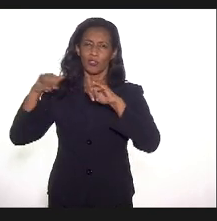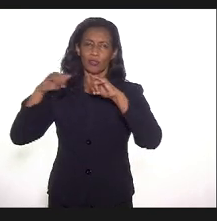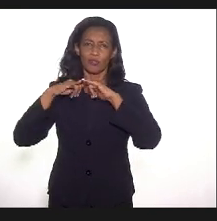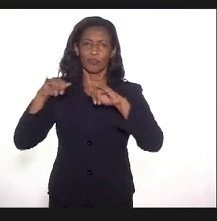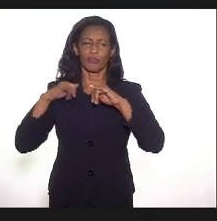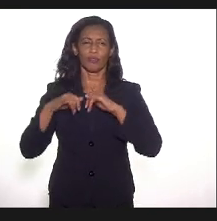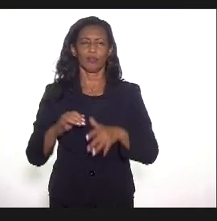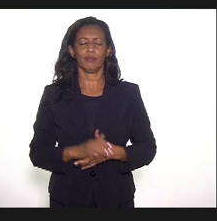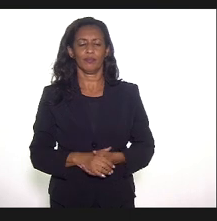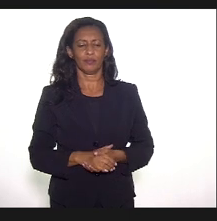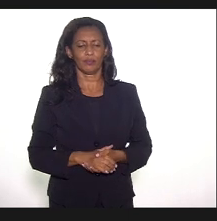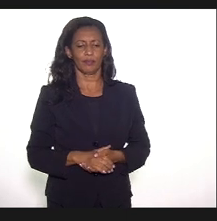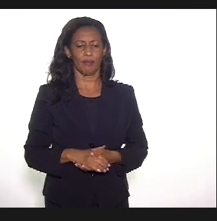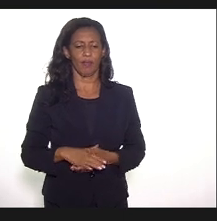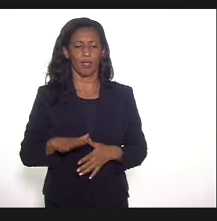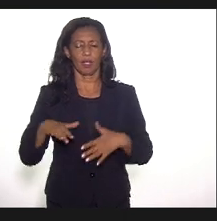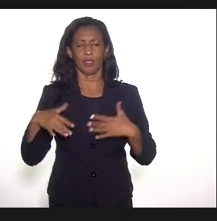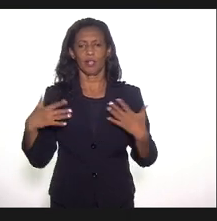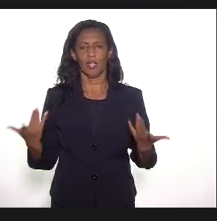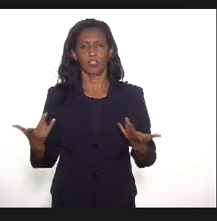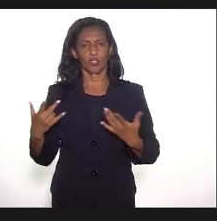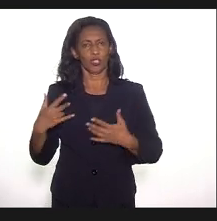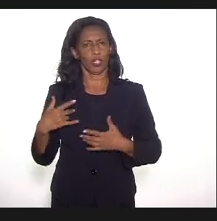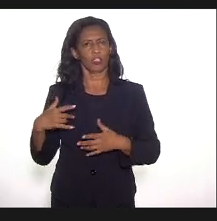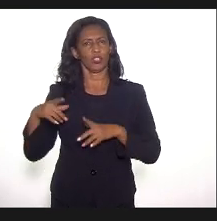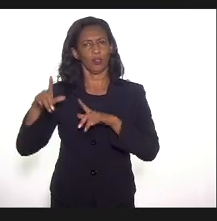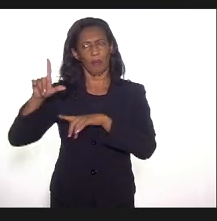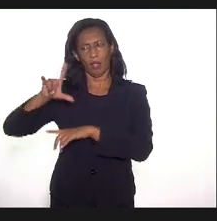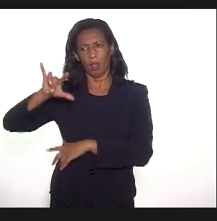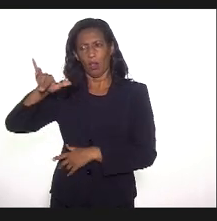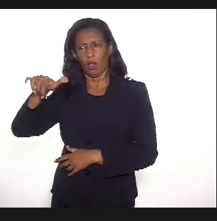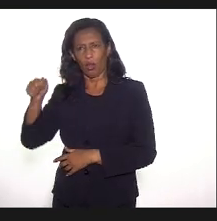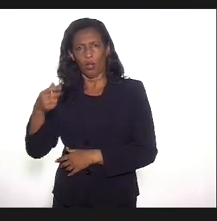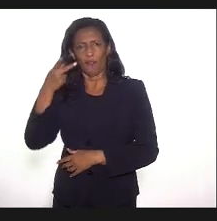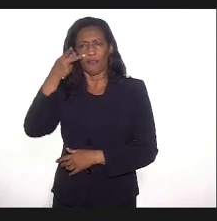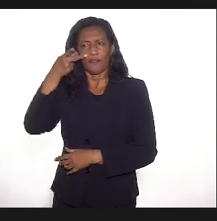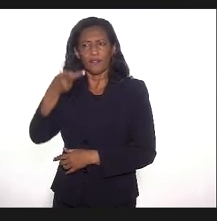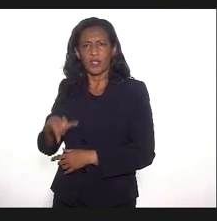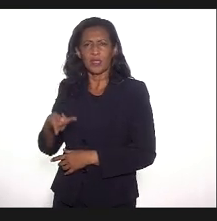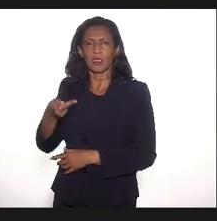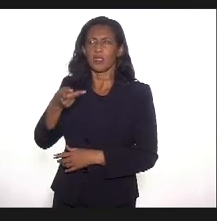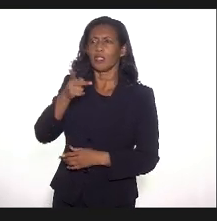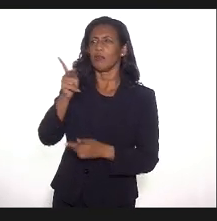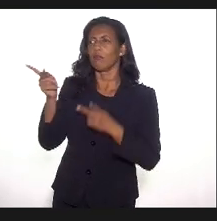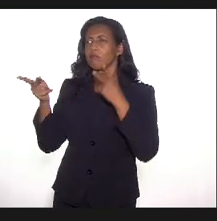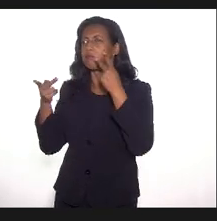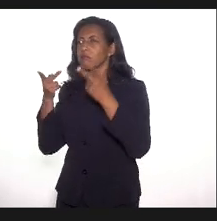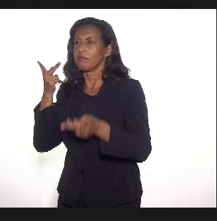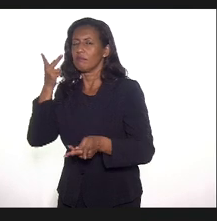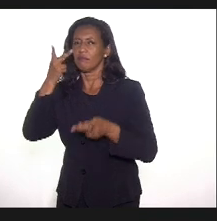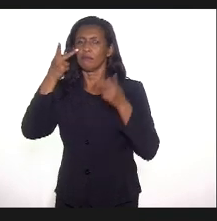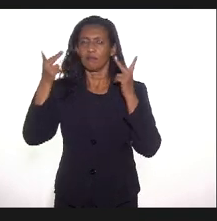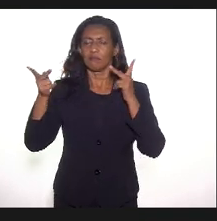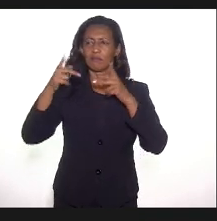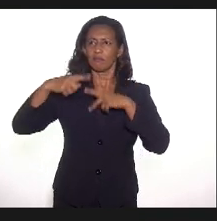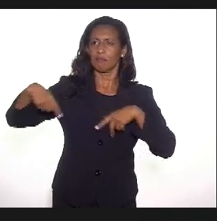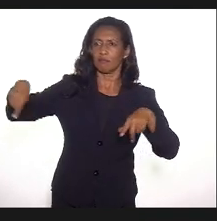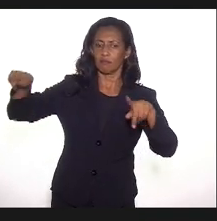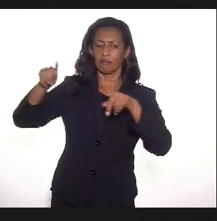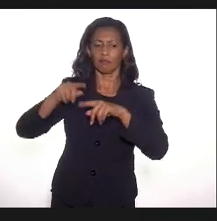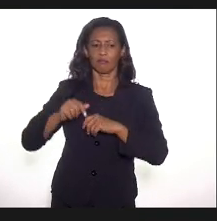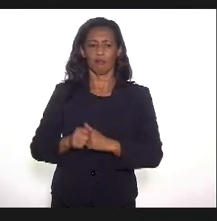produtos. E as grandes boutiques aqui do Rio de Janeiro visitam a festa, visitam esse salão e